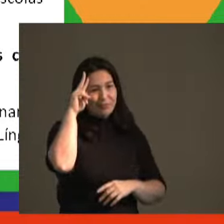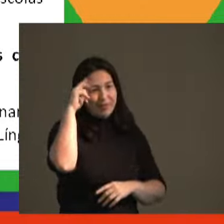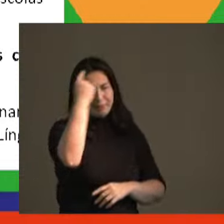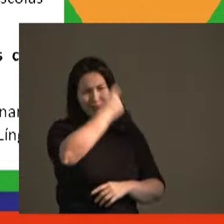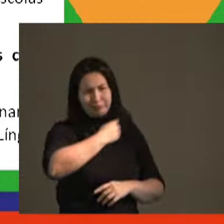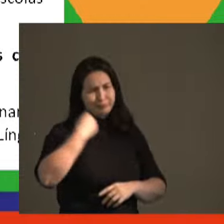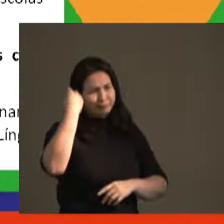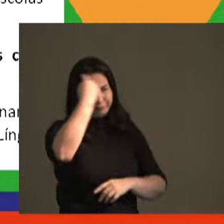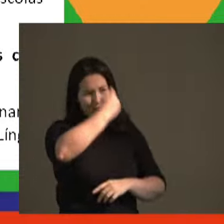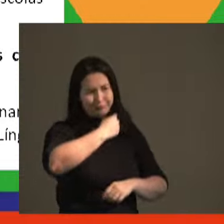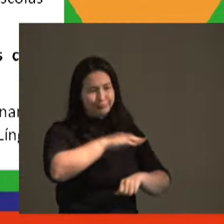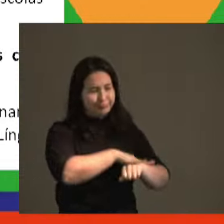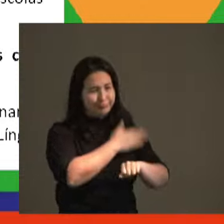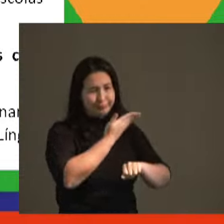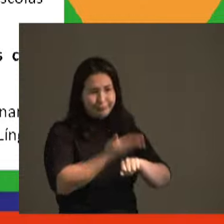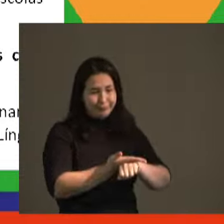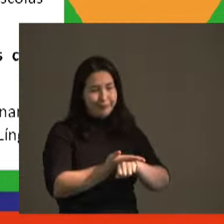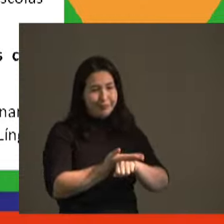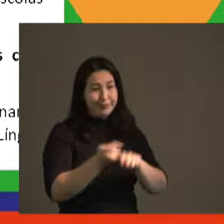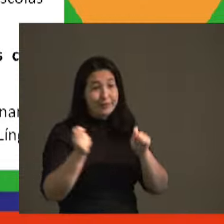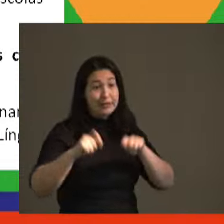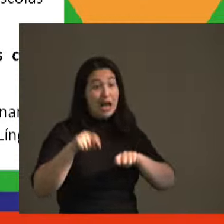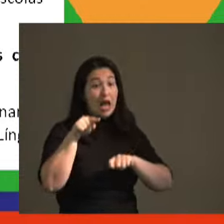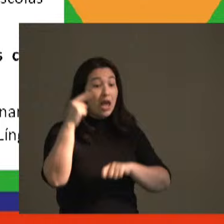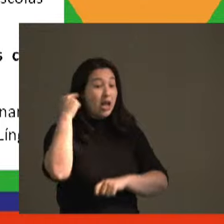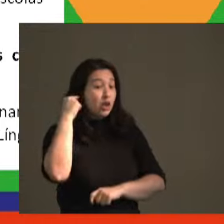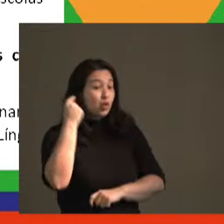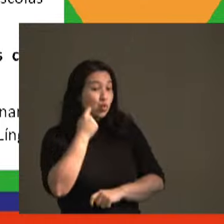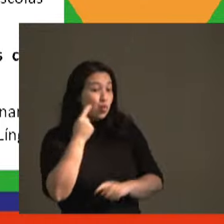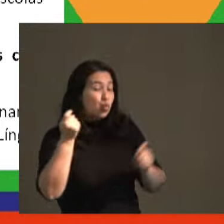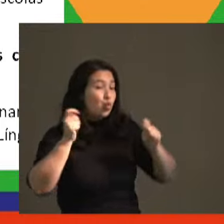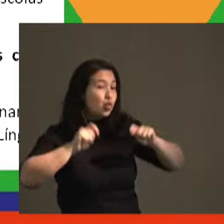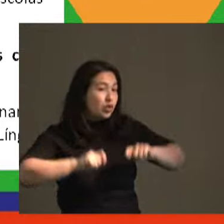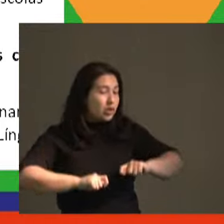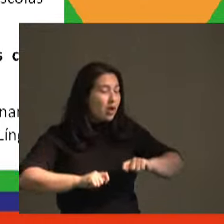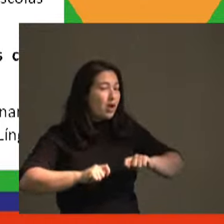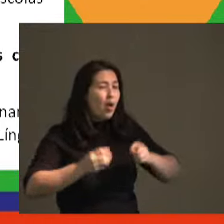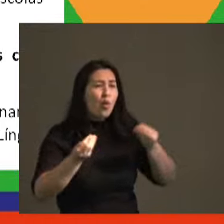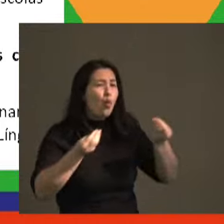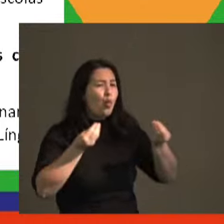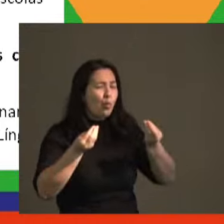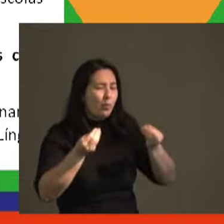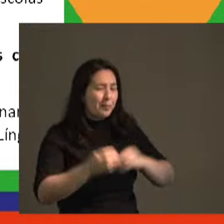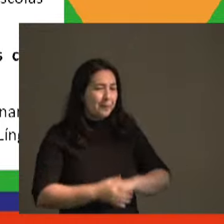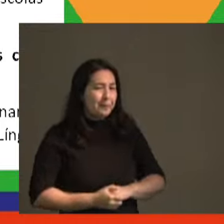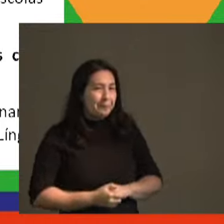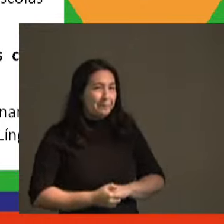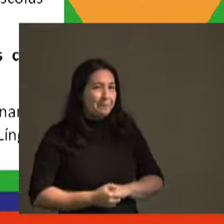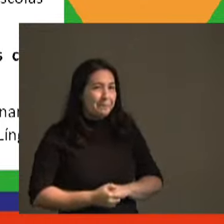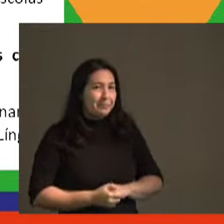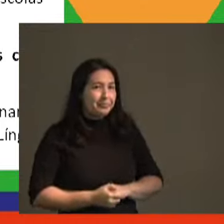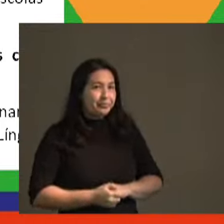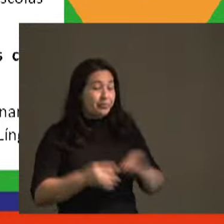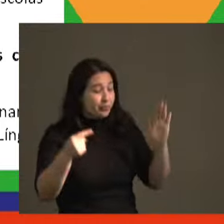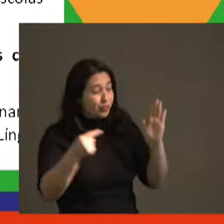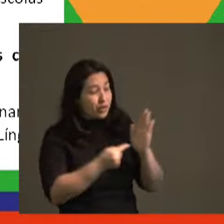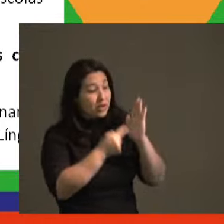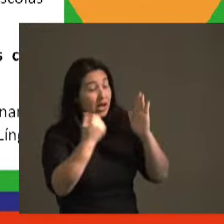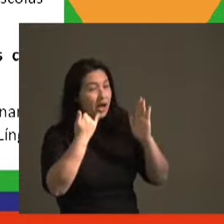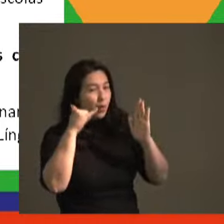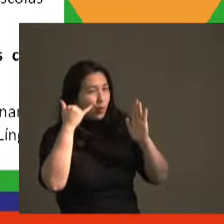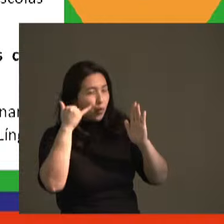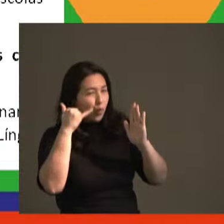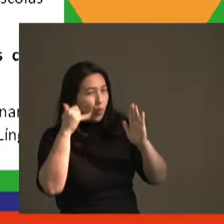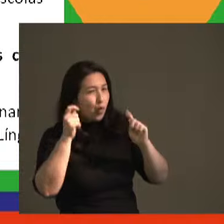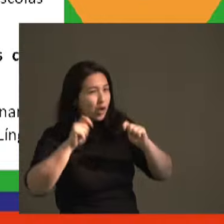horas por dia, em que um surdo vai ter a condição, ou uma surda, de, ao clicar no telefone, no